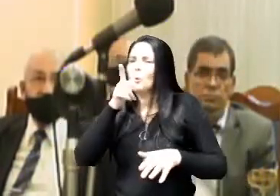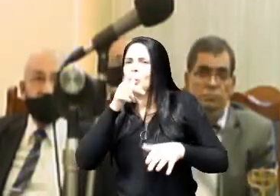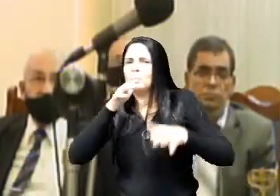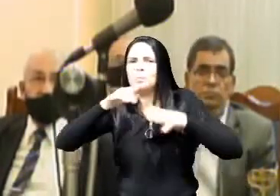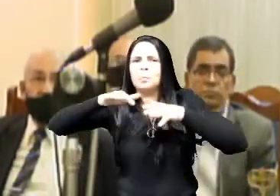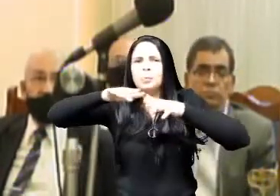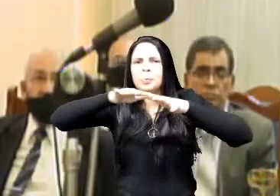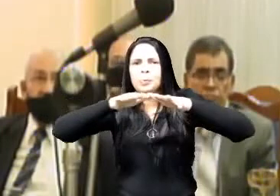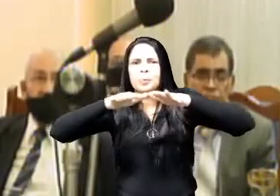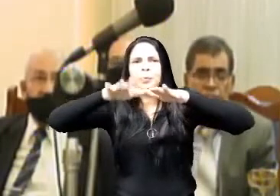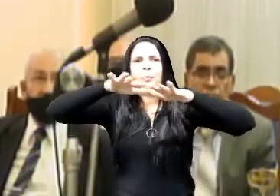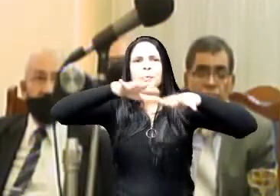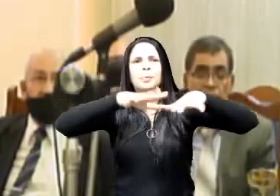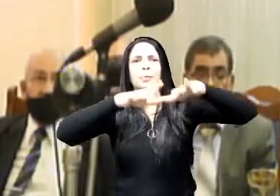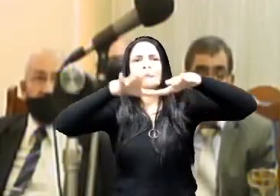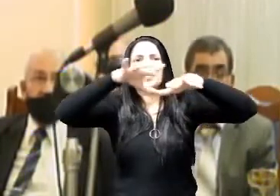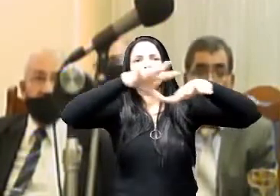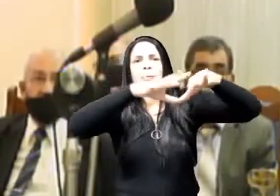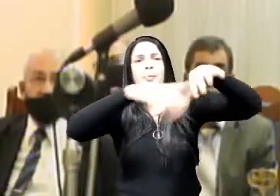nós.